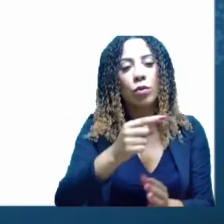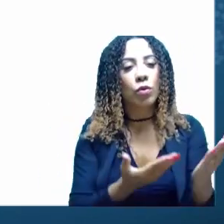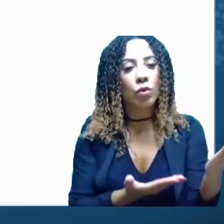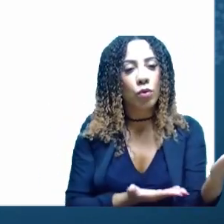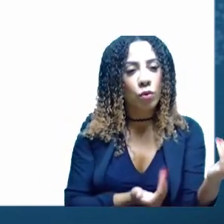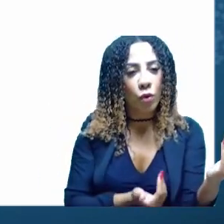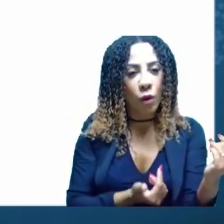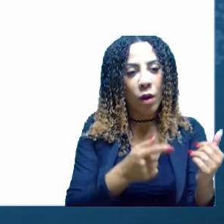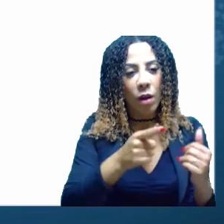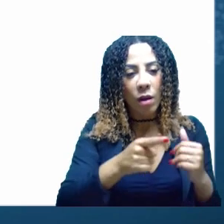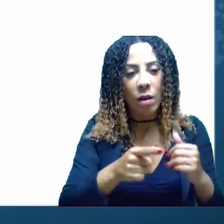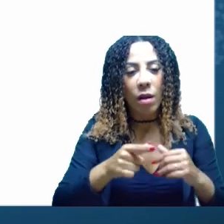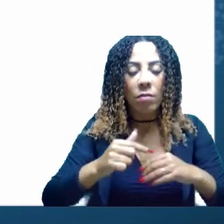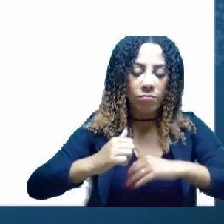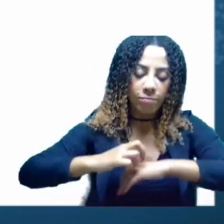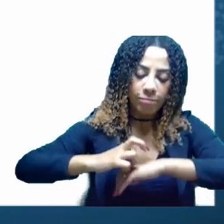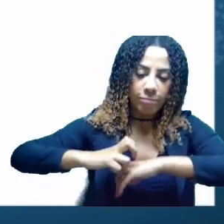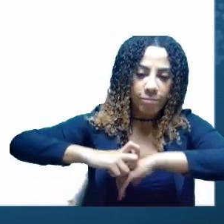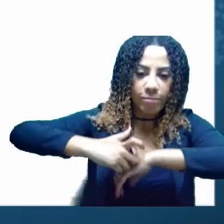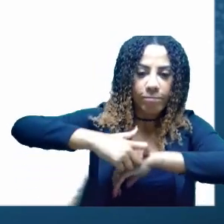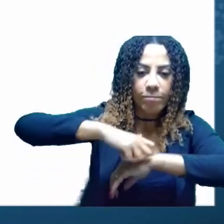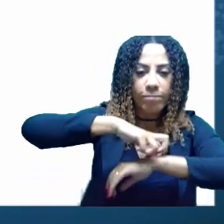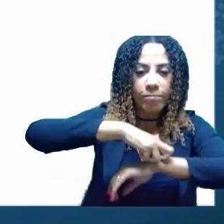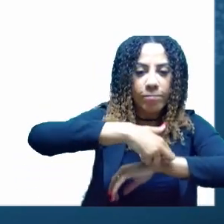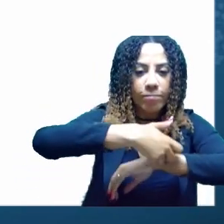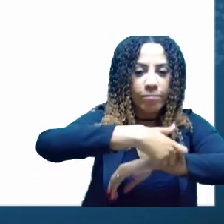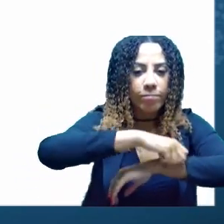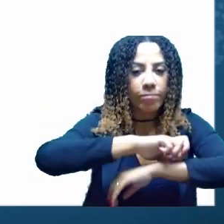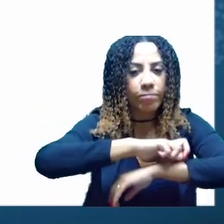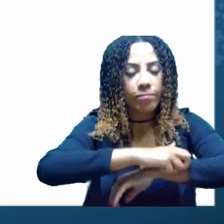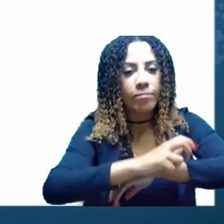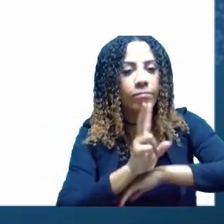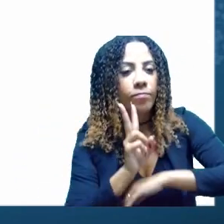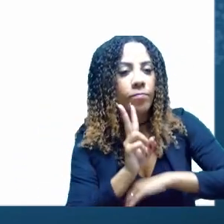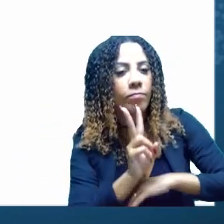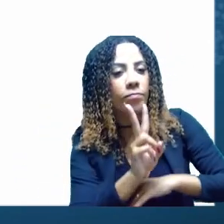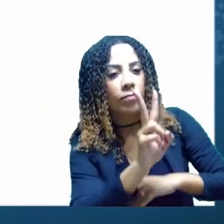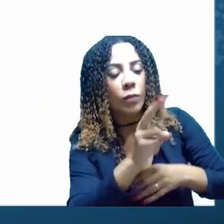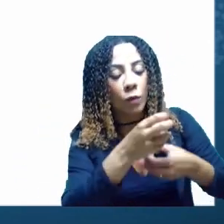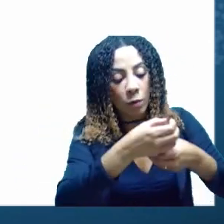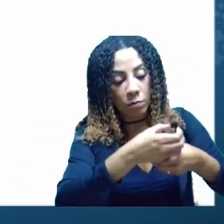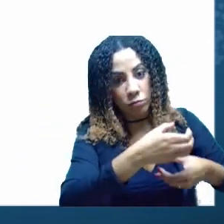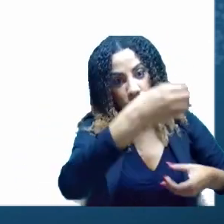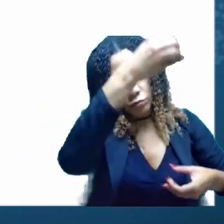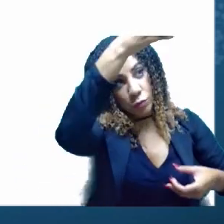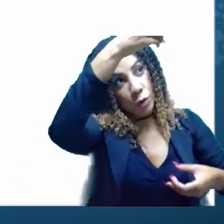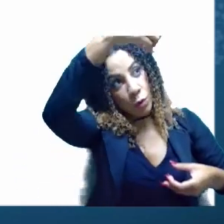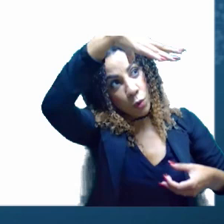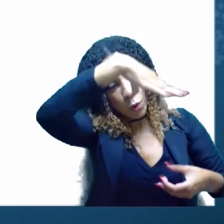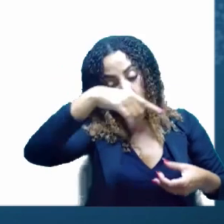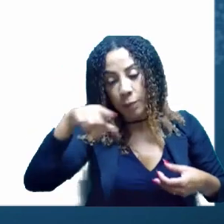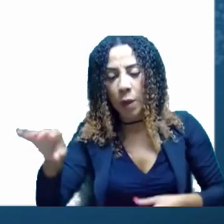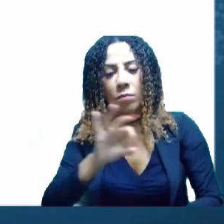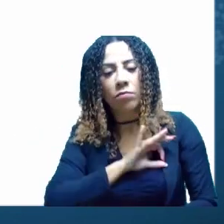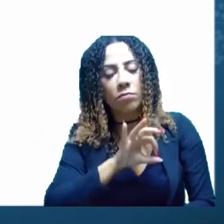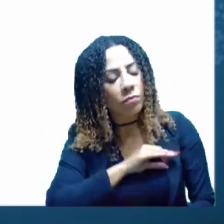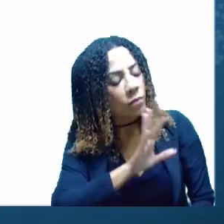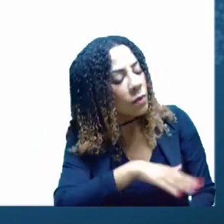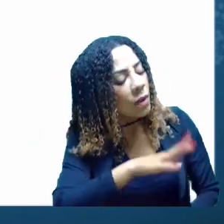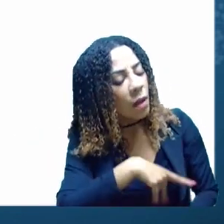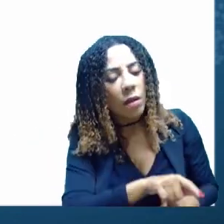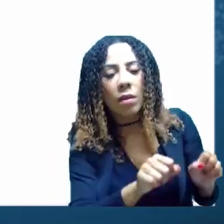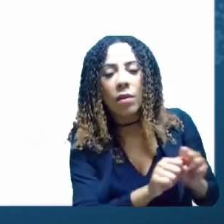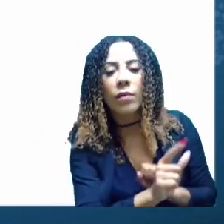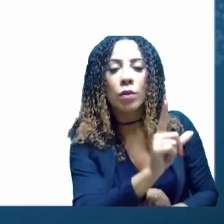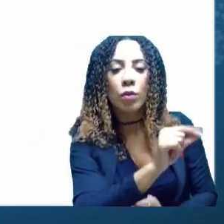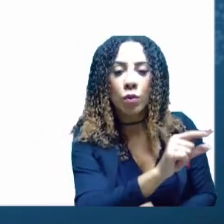está engatinhando e olhando para um poste de luz. O policial pergunta: o que você está fazendo aqui? Eu